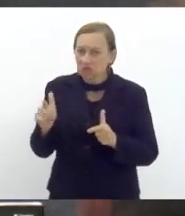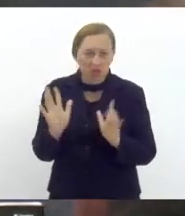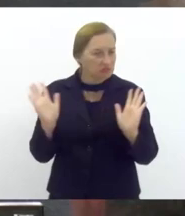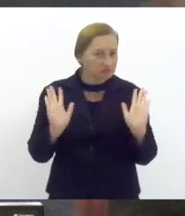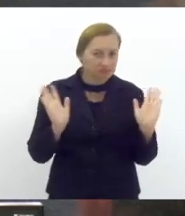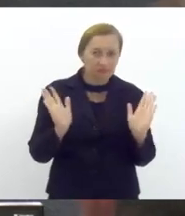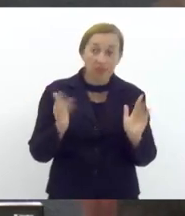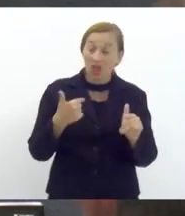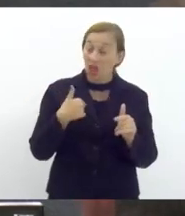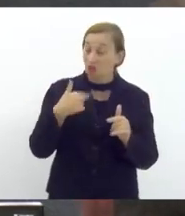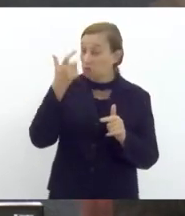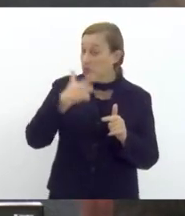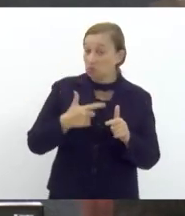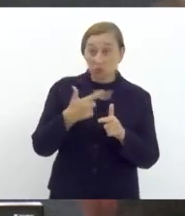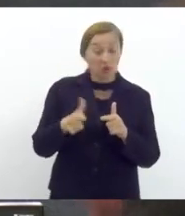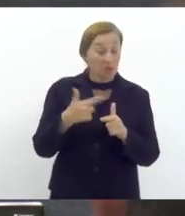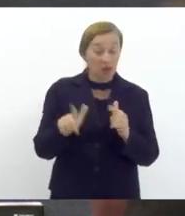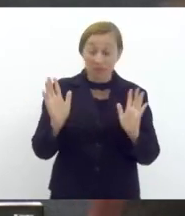problema